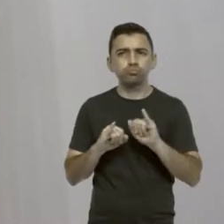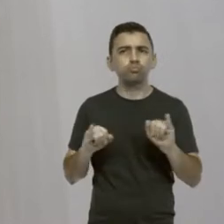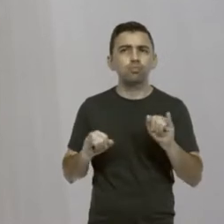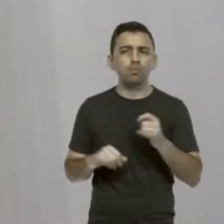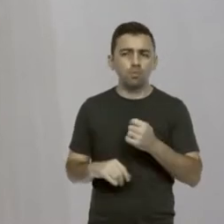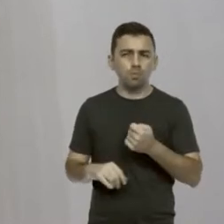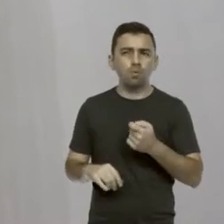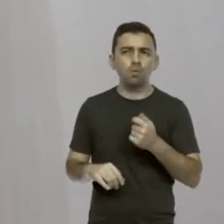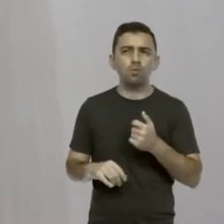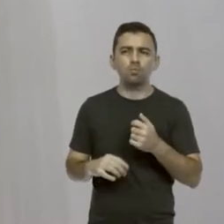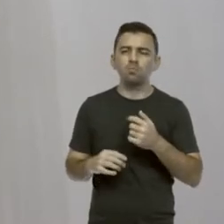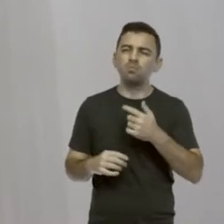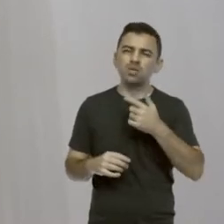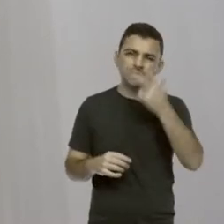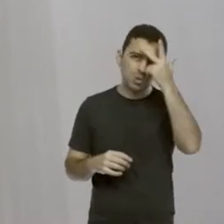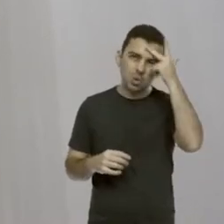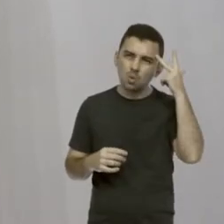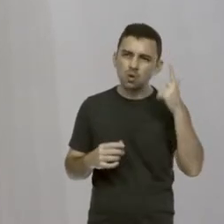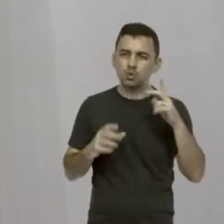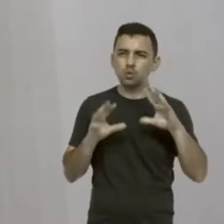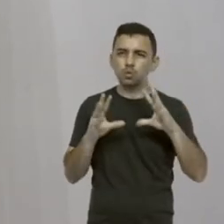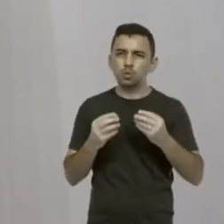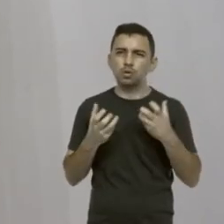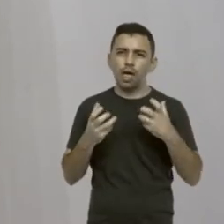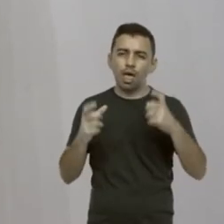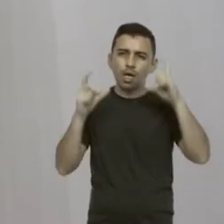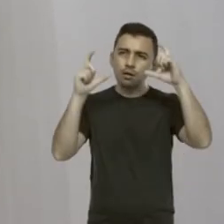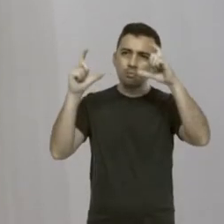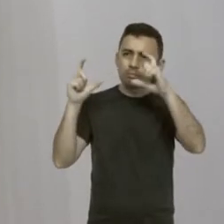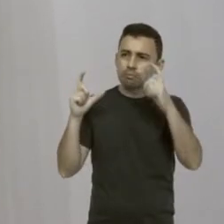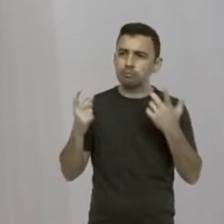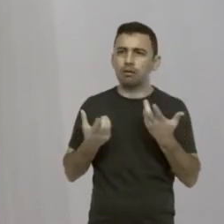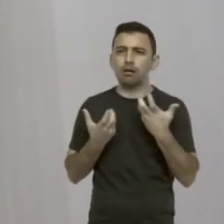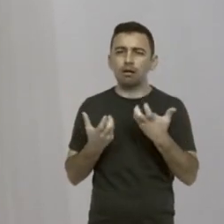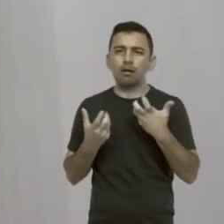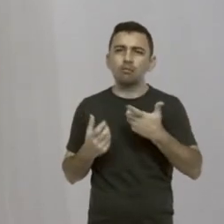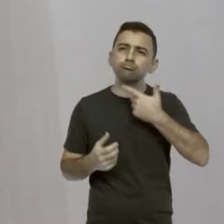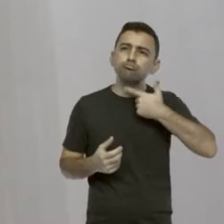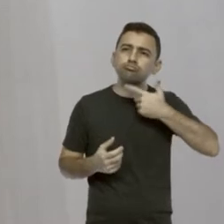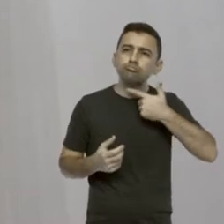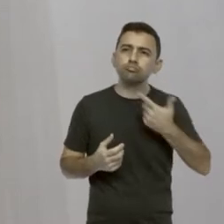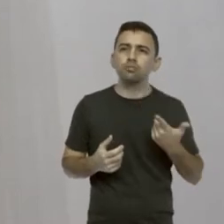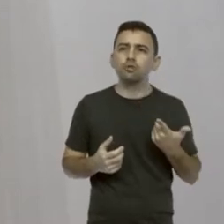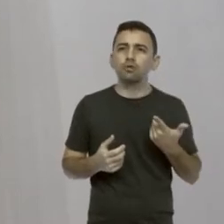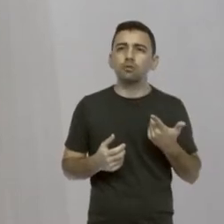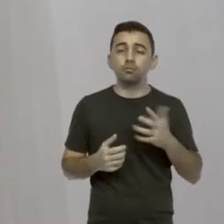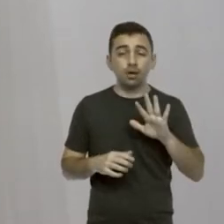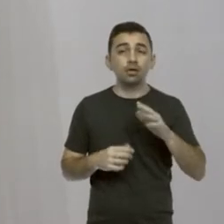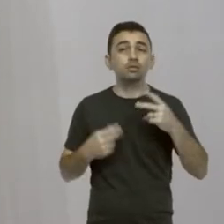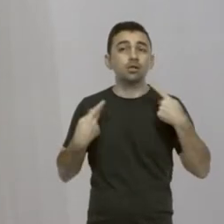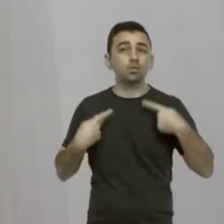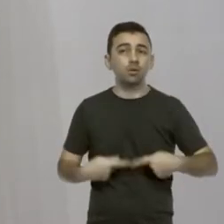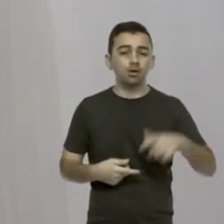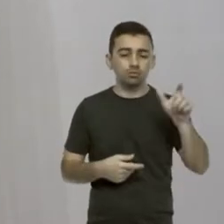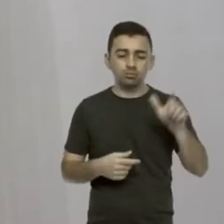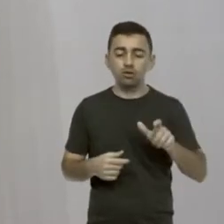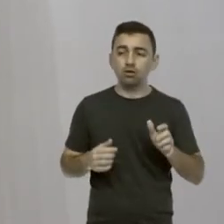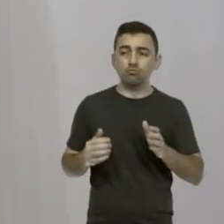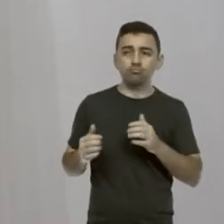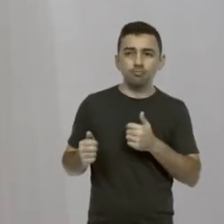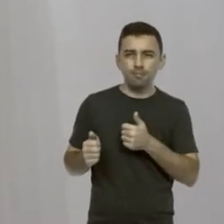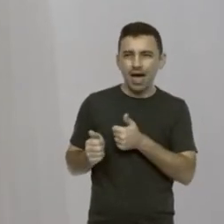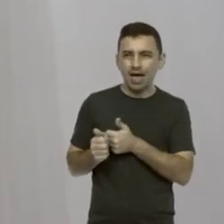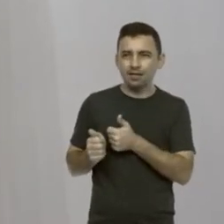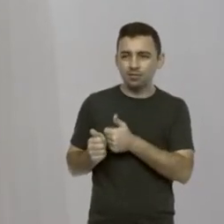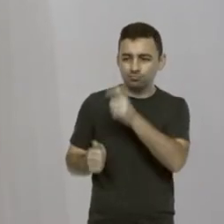ganância, de poder. Mas temos que pensar, quando ser humano do meu lado vive bem, eu também posso